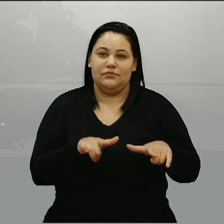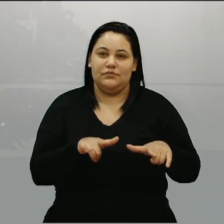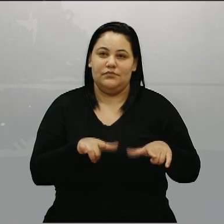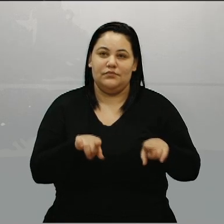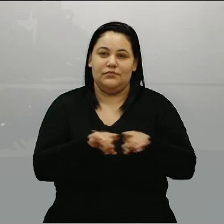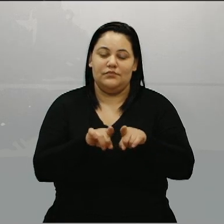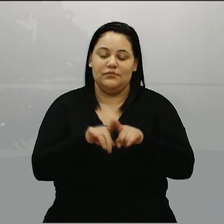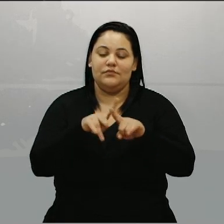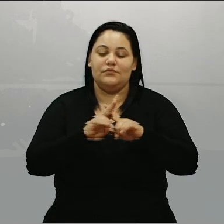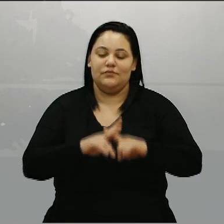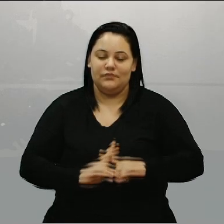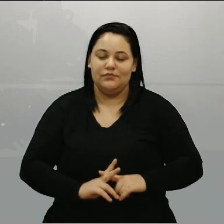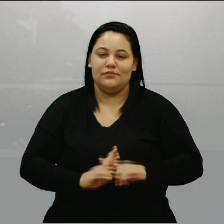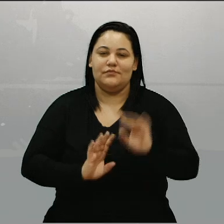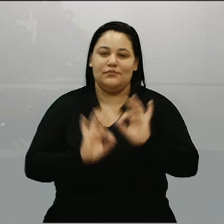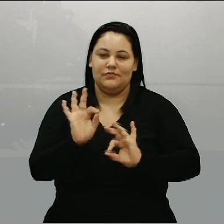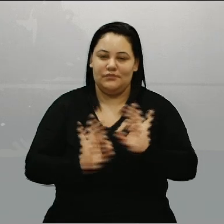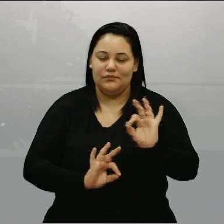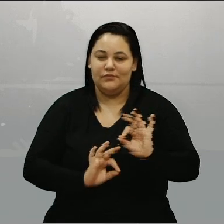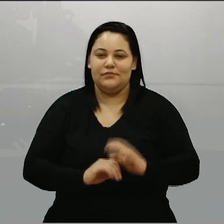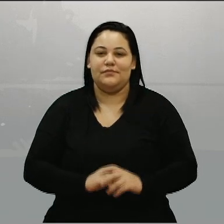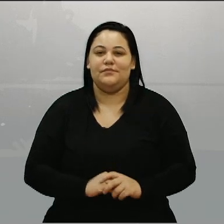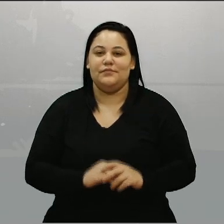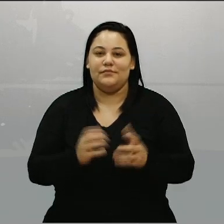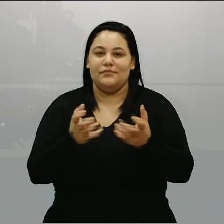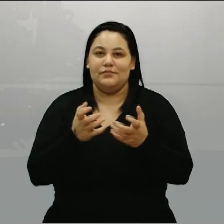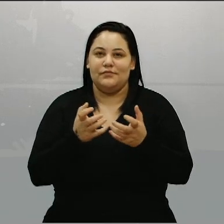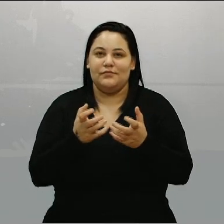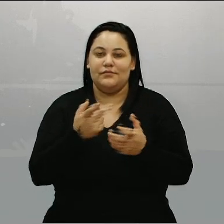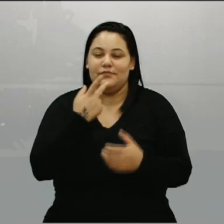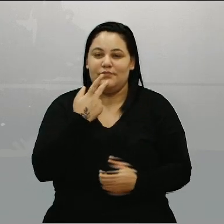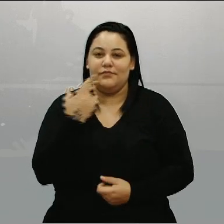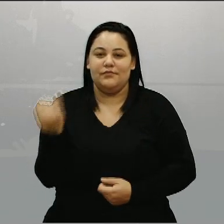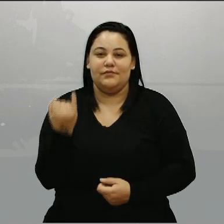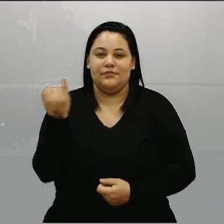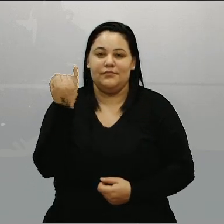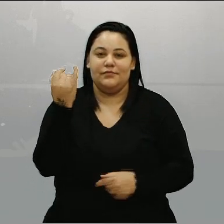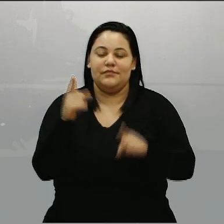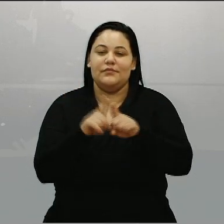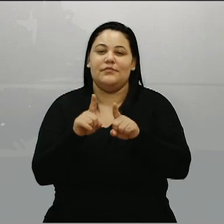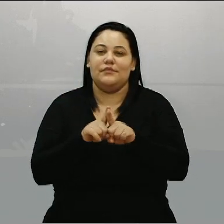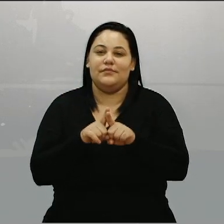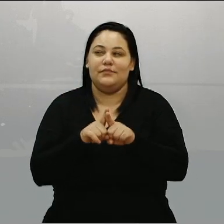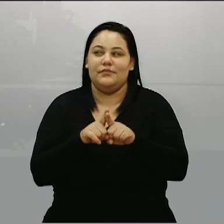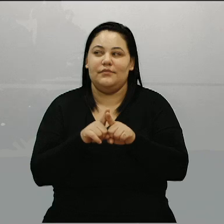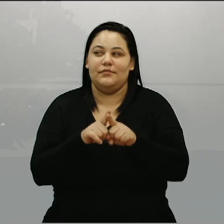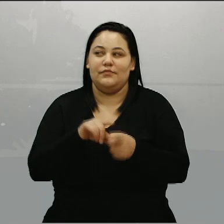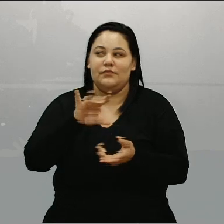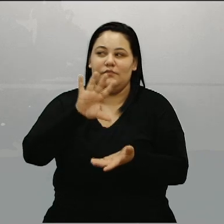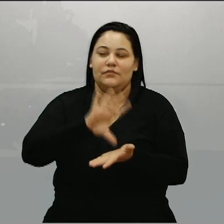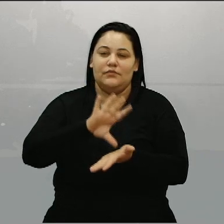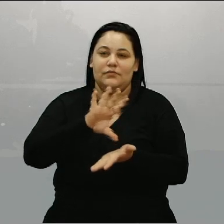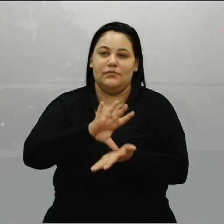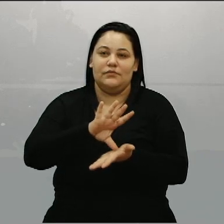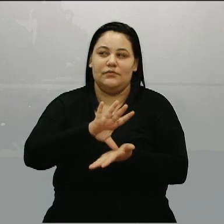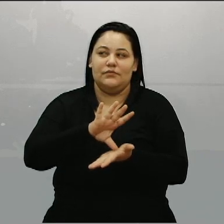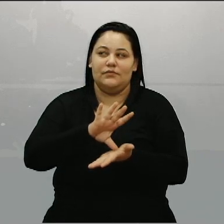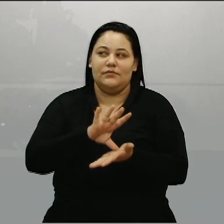e reformados. Eu gostaria assim de ressaltar que de duas praças